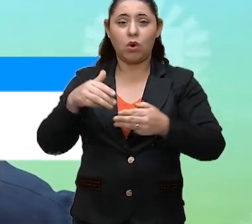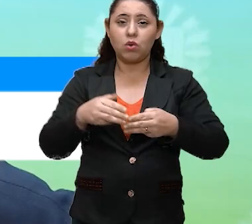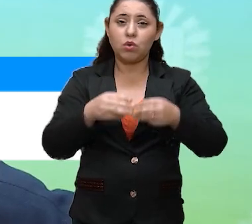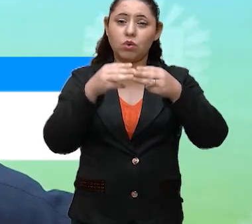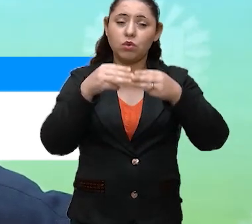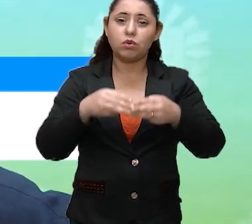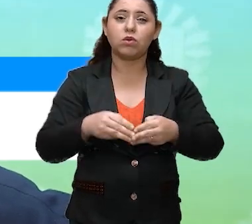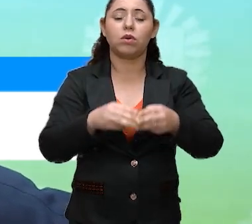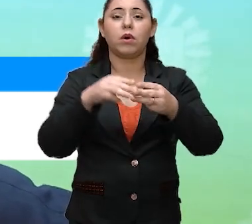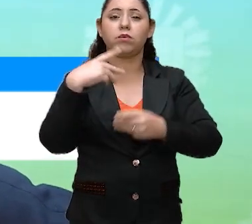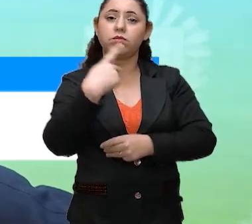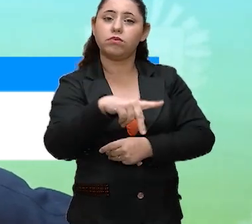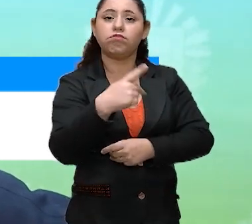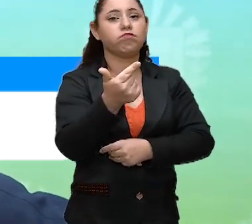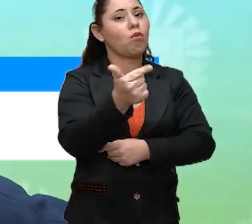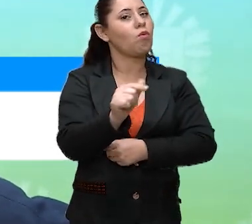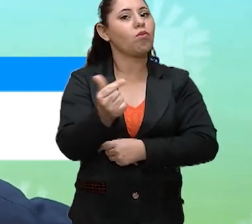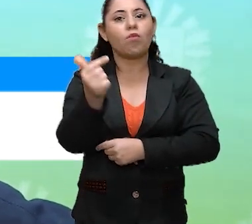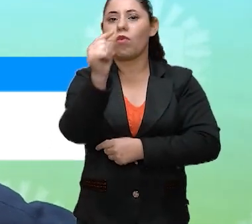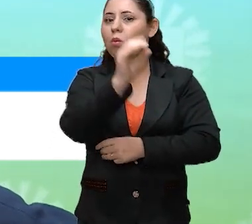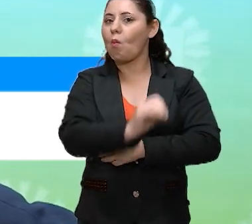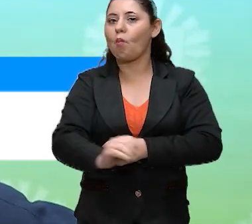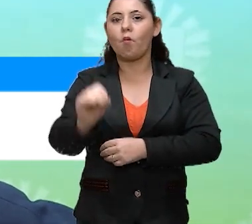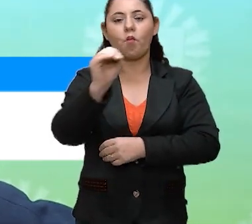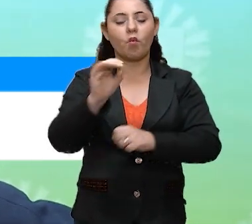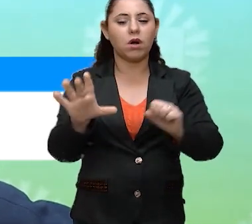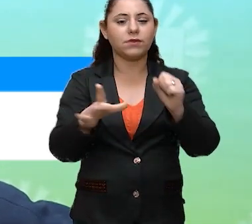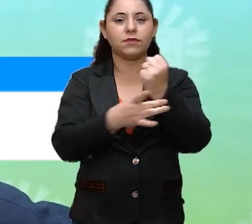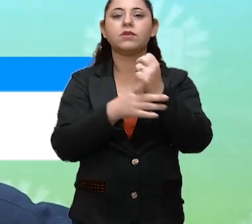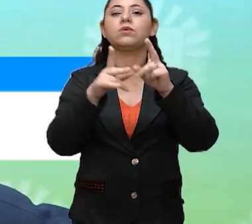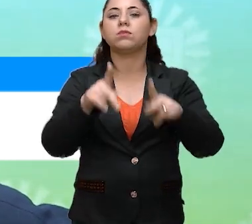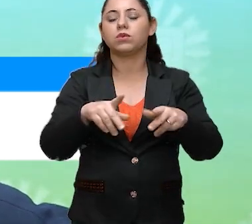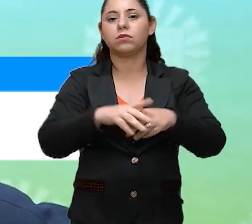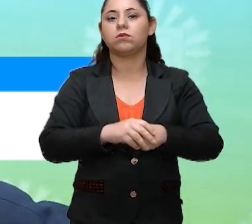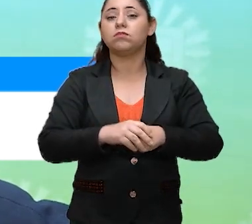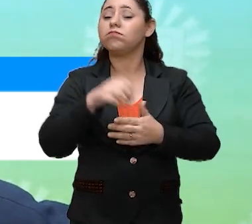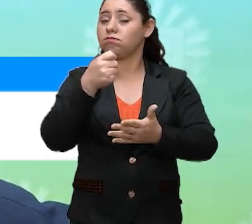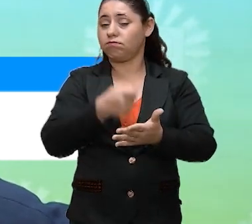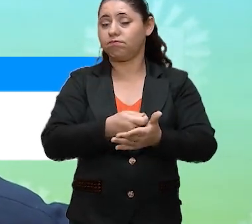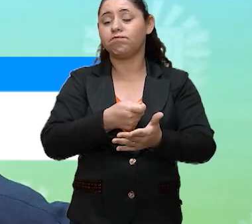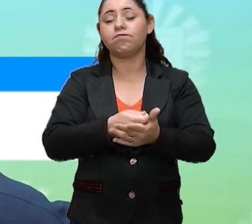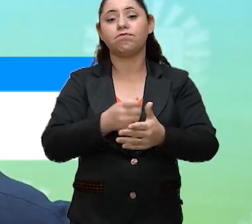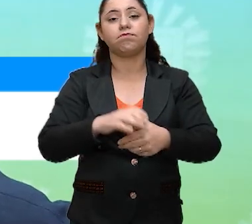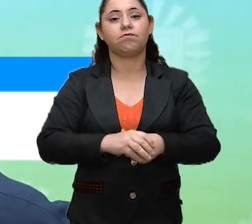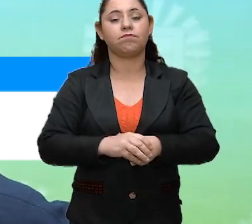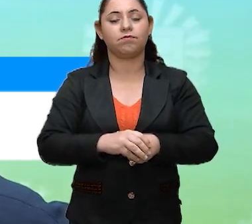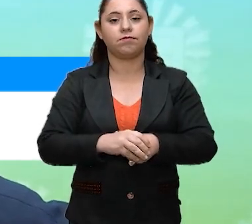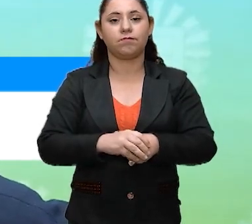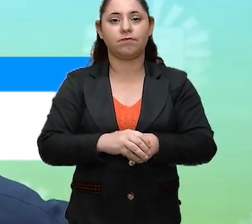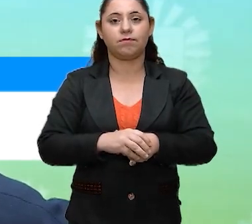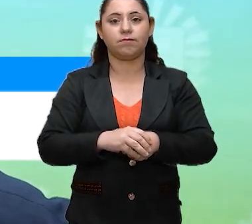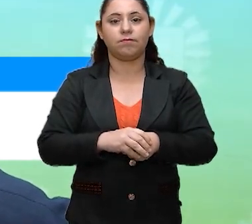Lagoas, Corumbá, Ponta Porã, não temos defensores públicos